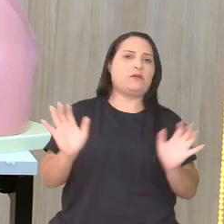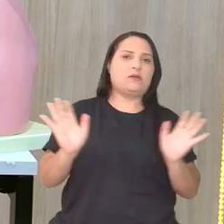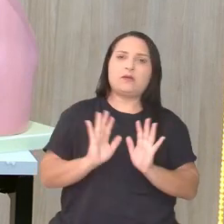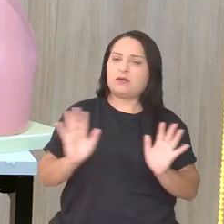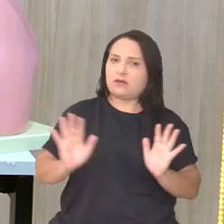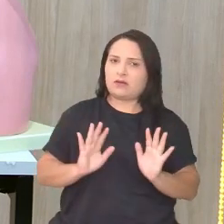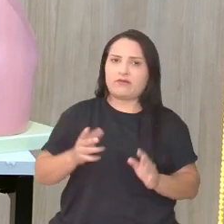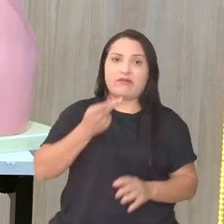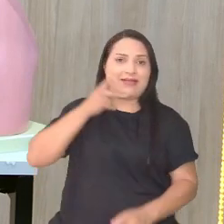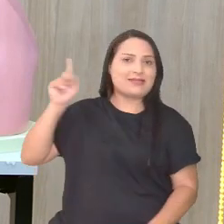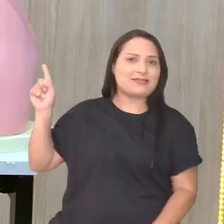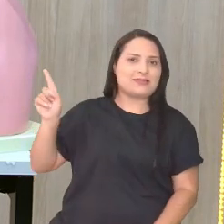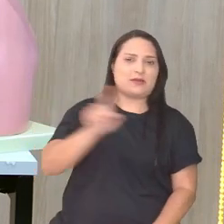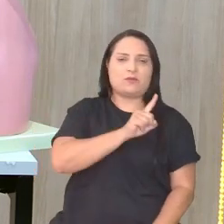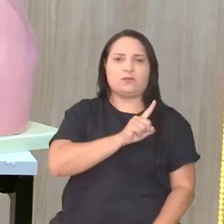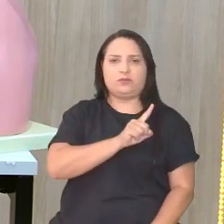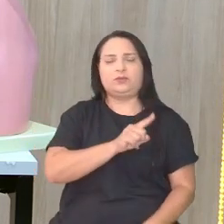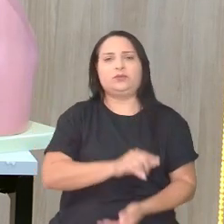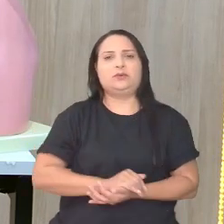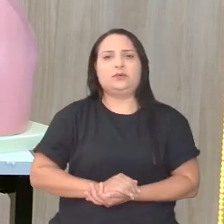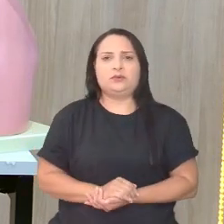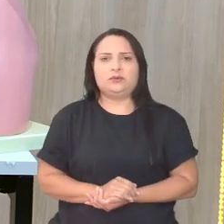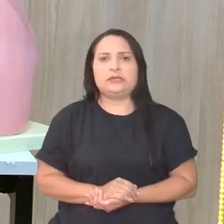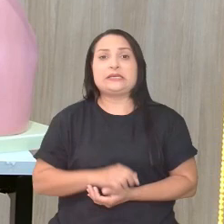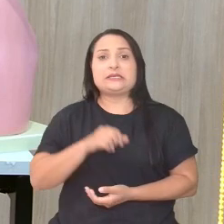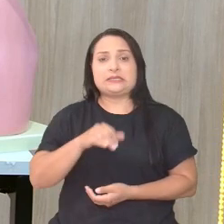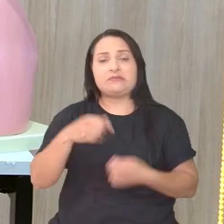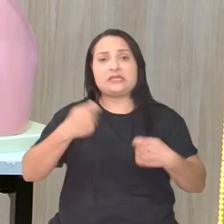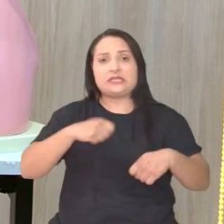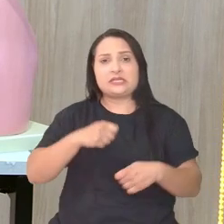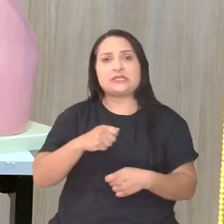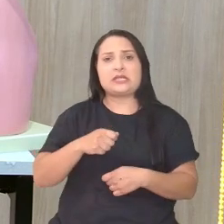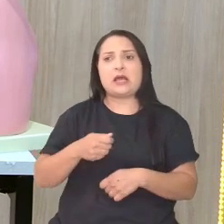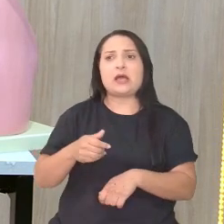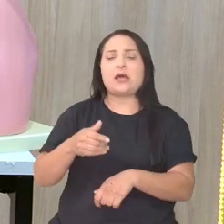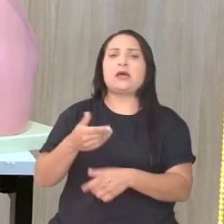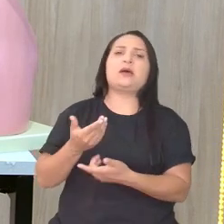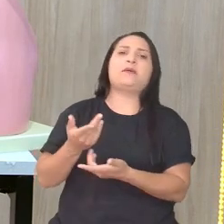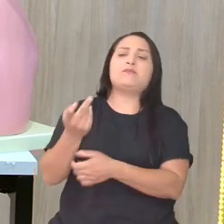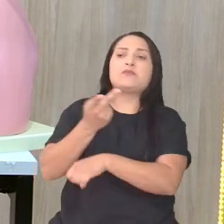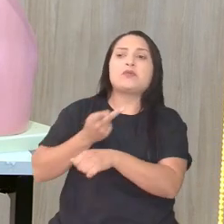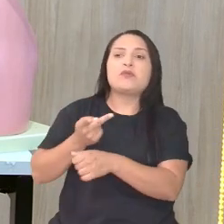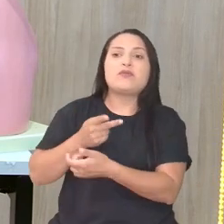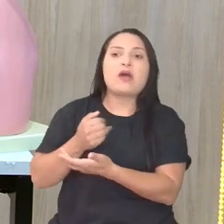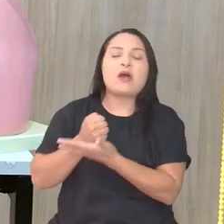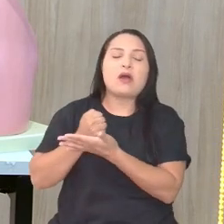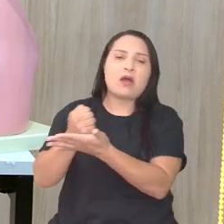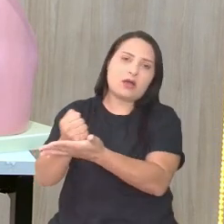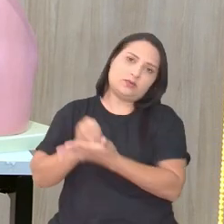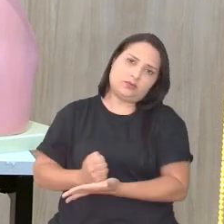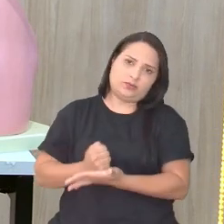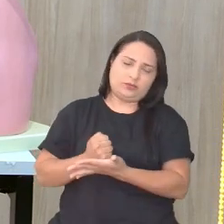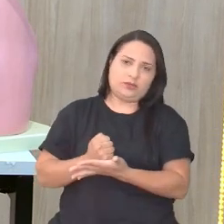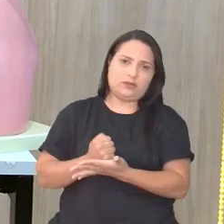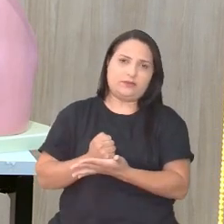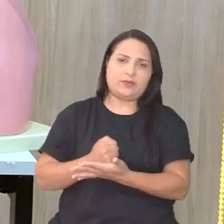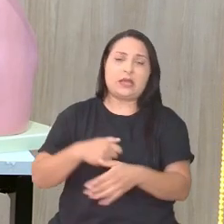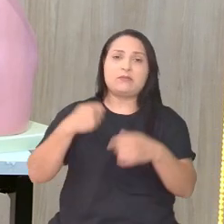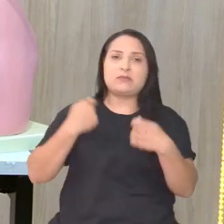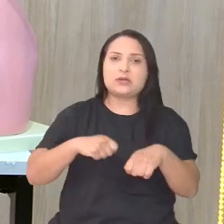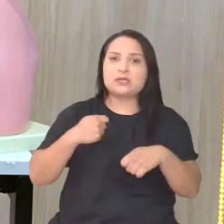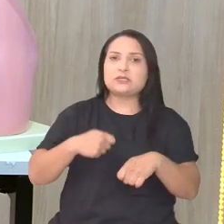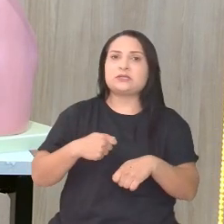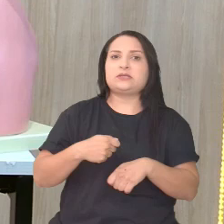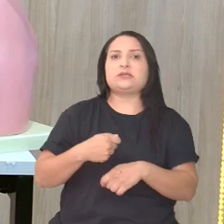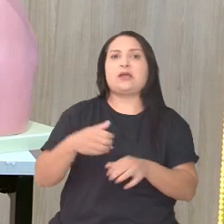aceitar, dizer não e, se for preciso, procurar ajuda, né? A gente pode, vamos dizer assim, acabar com isso à medida que a gente vai